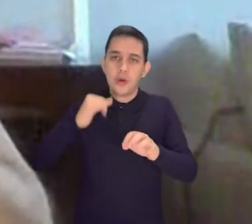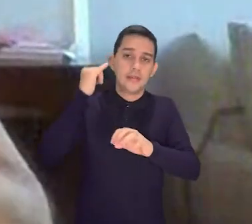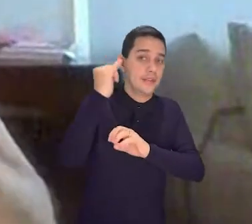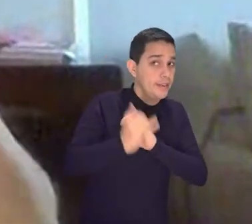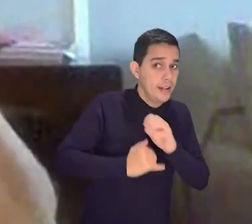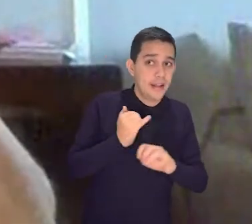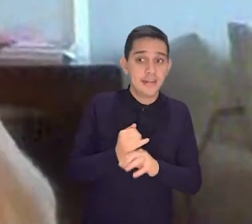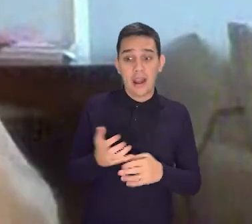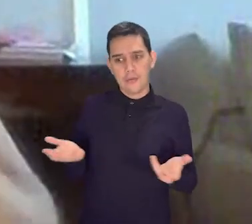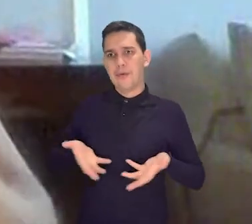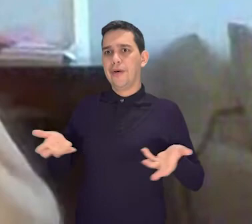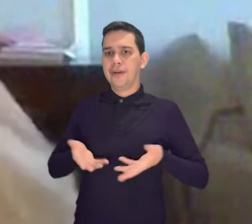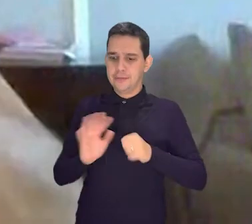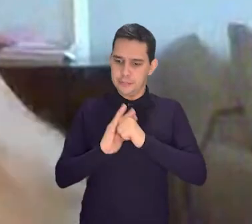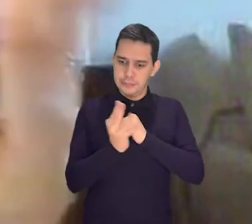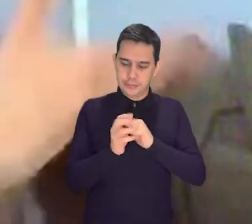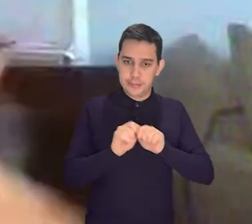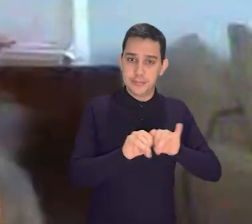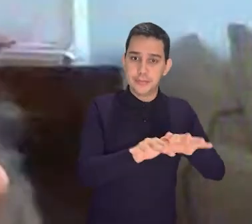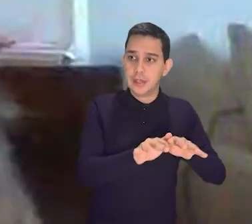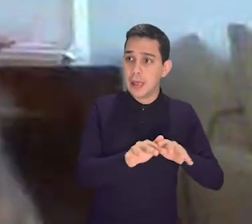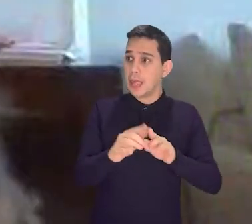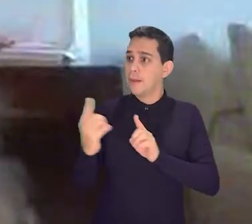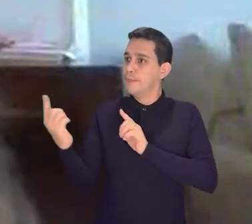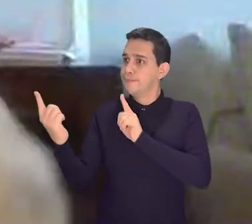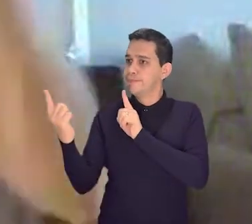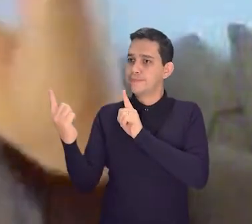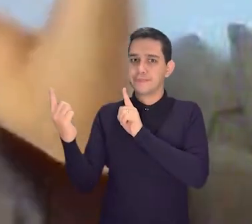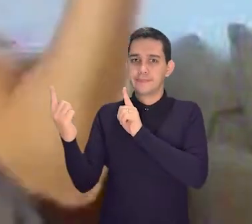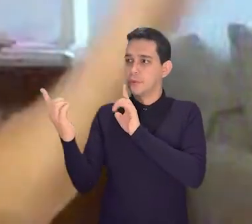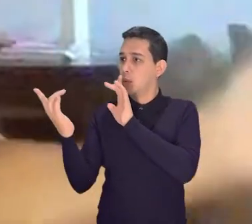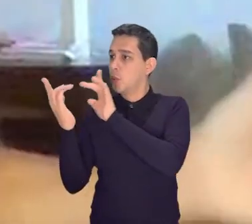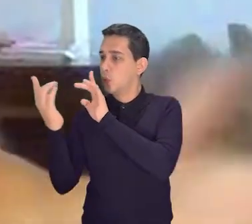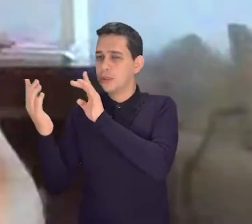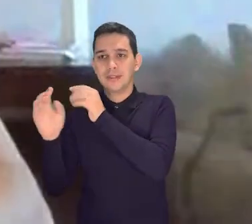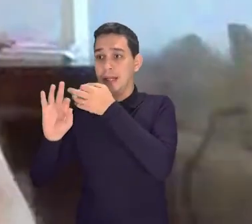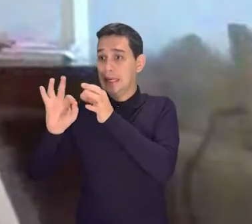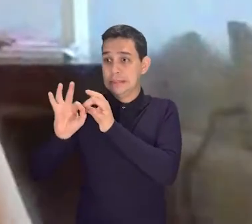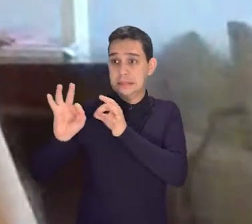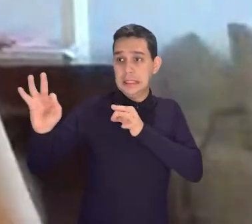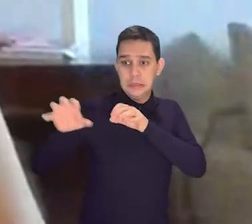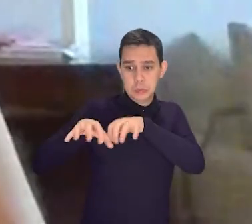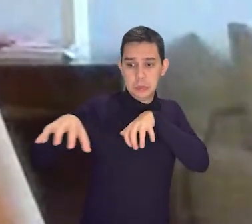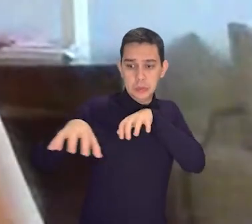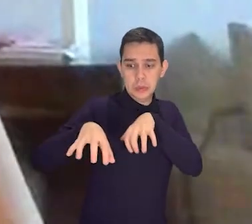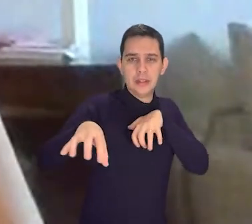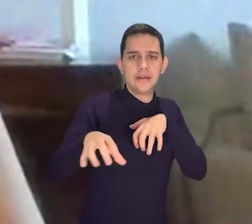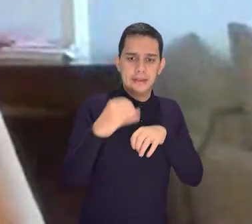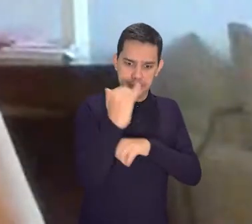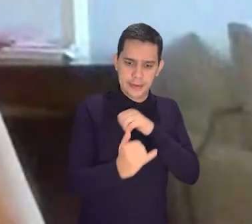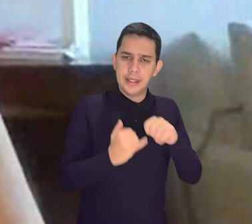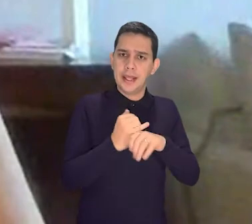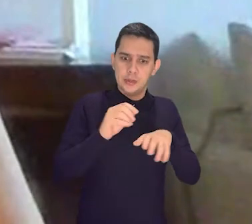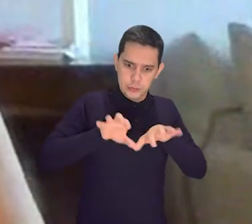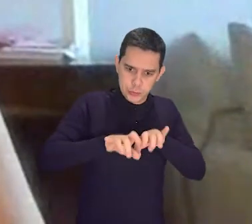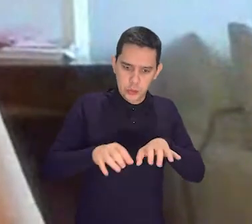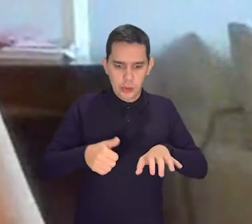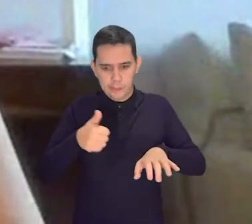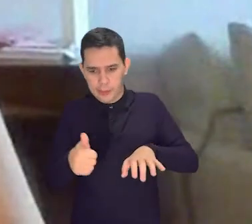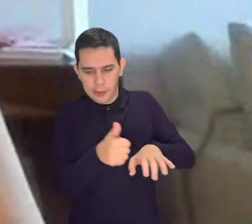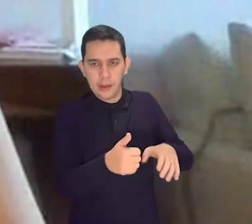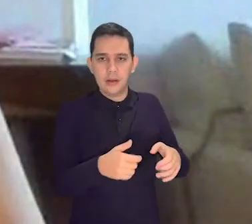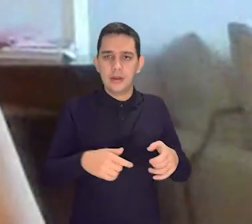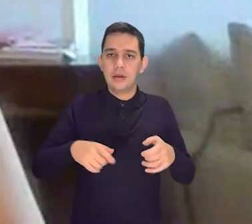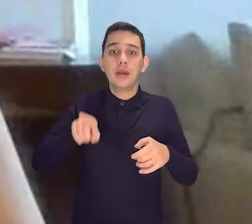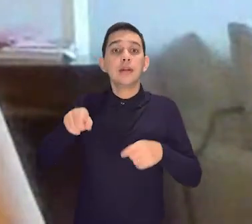de computadores, de internet, principalmente numa época de pandemia, que eles precisam estar com os equipamentos funcionando